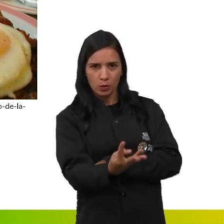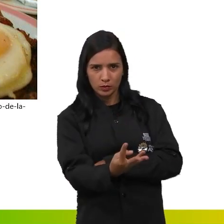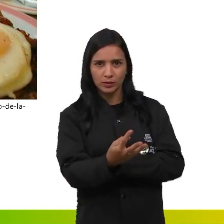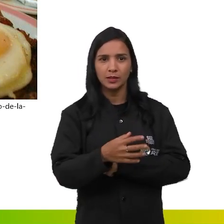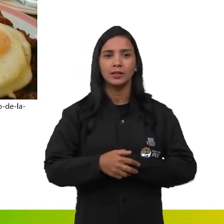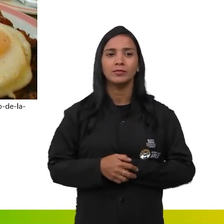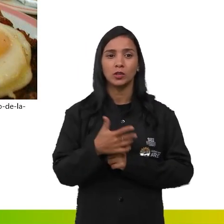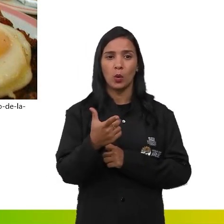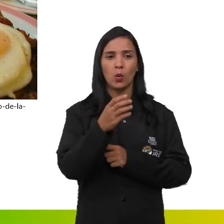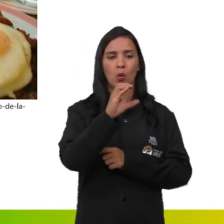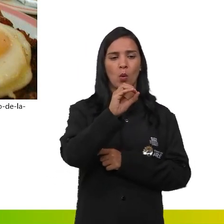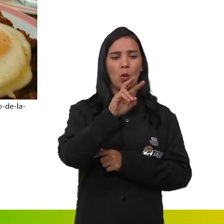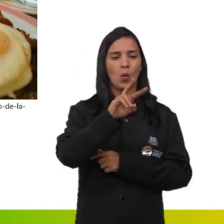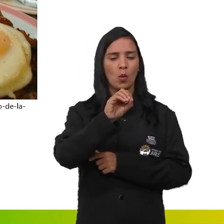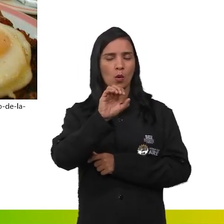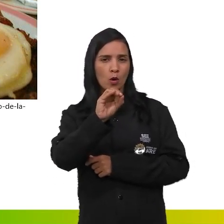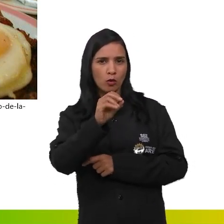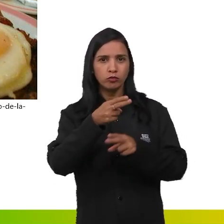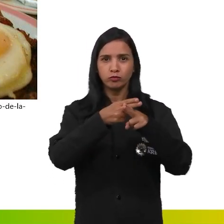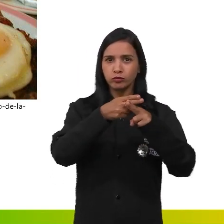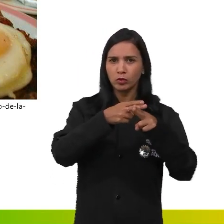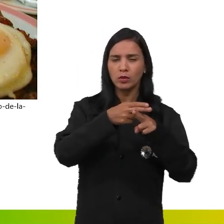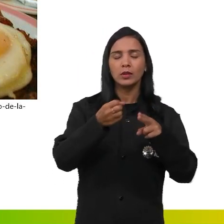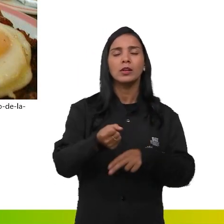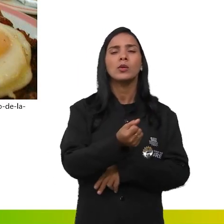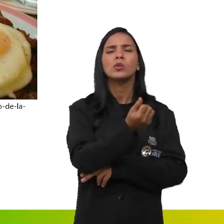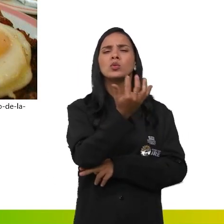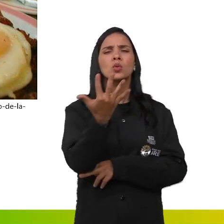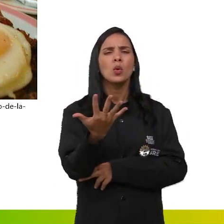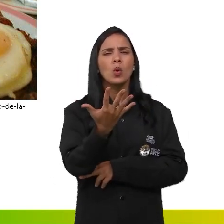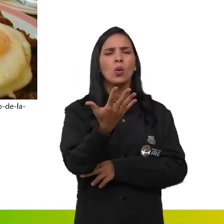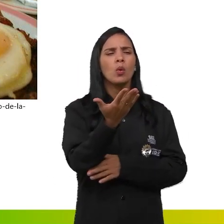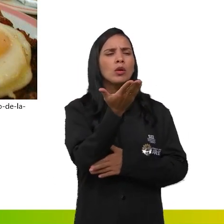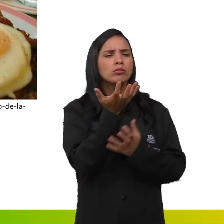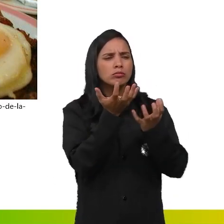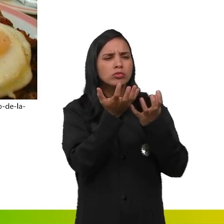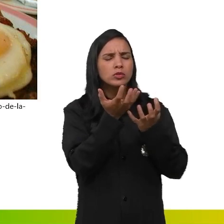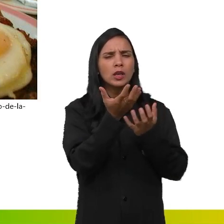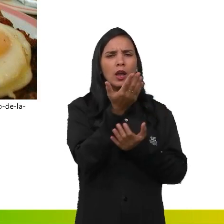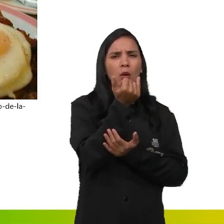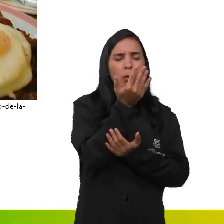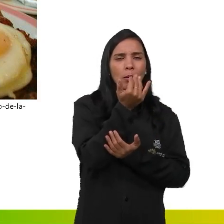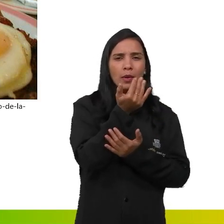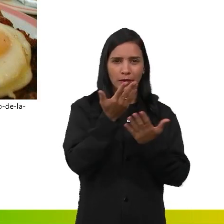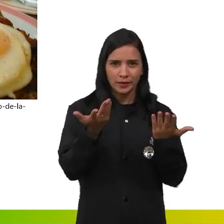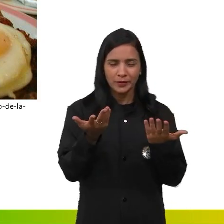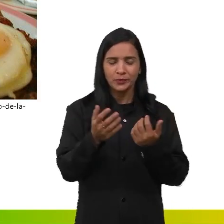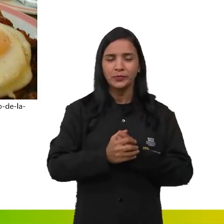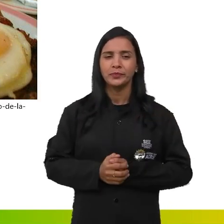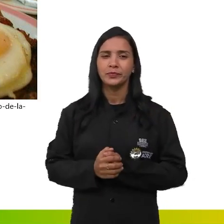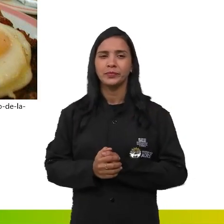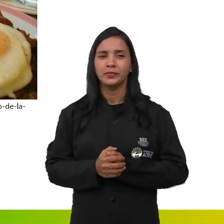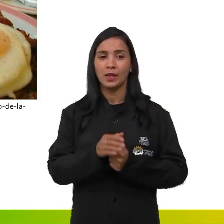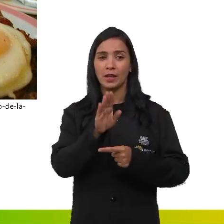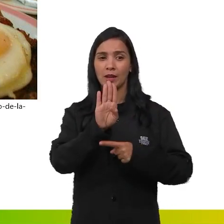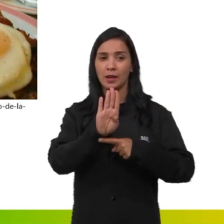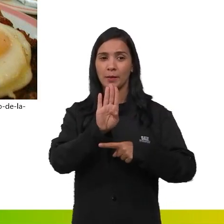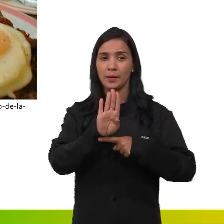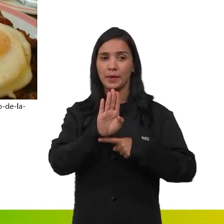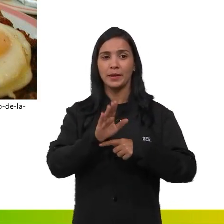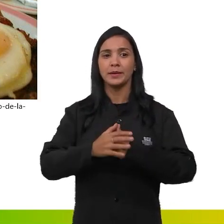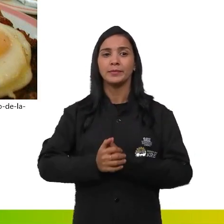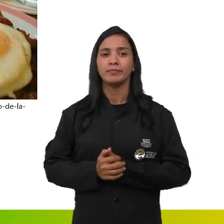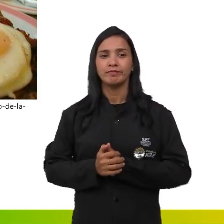aí algo contável. Quantos ovos você quer? No segundo exemplo, nós temos how